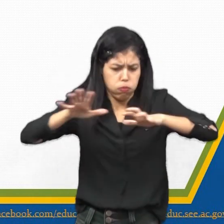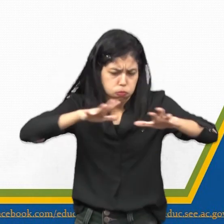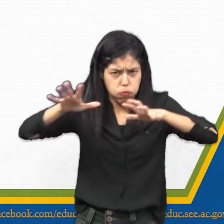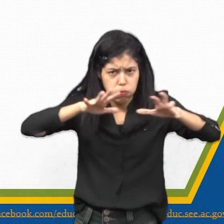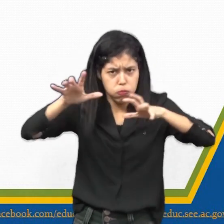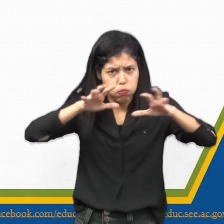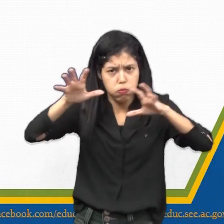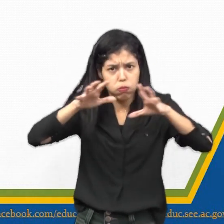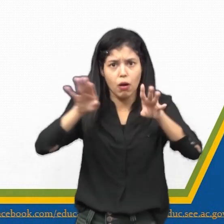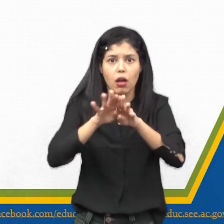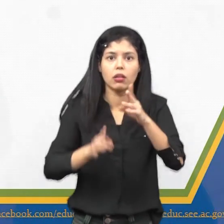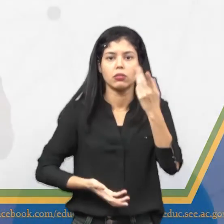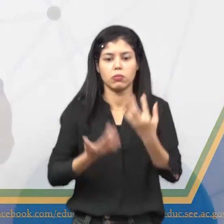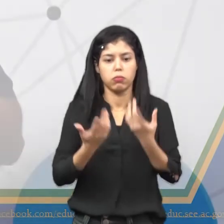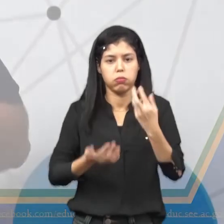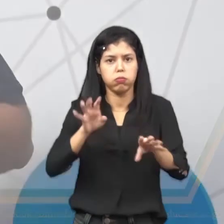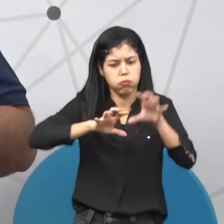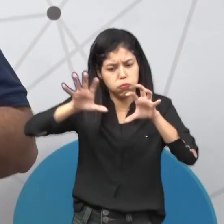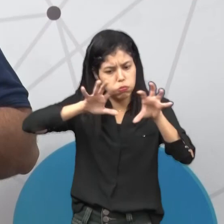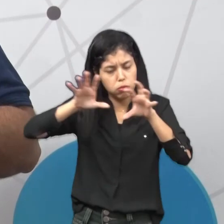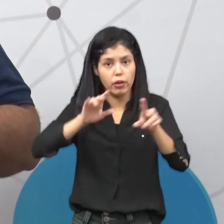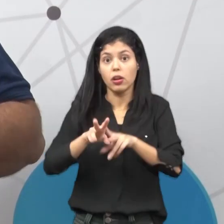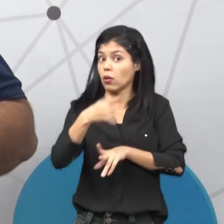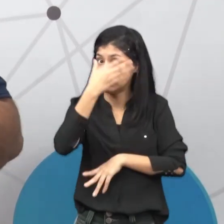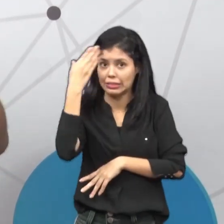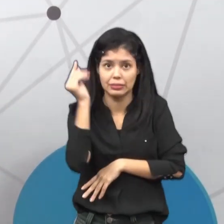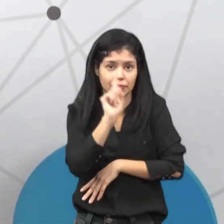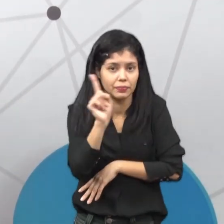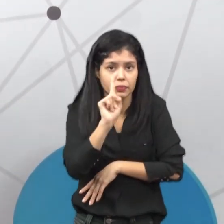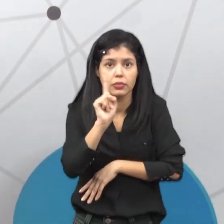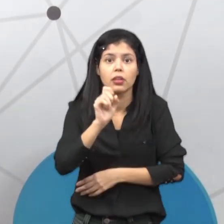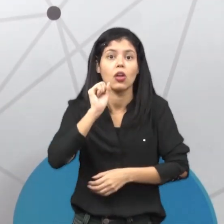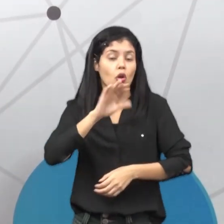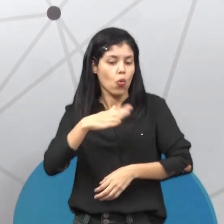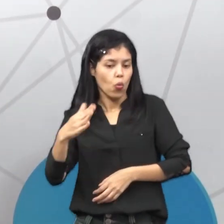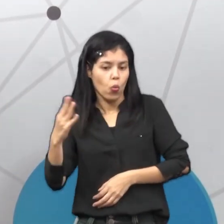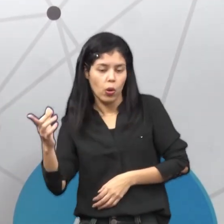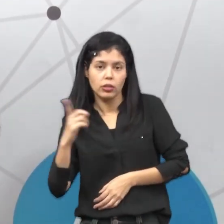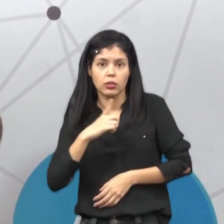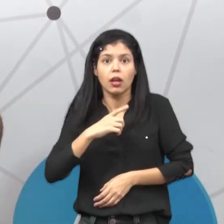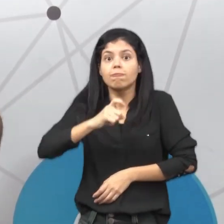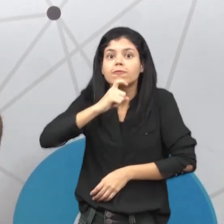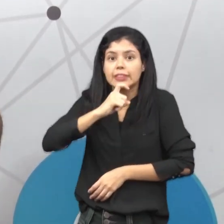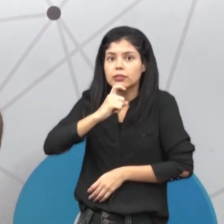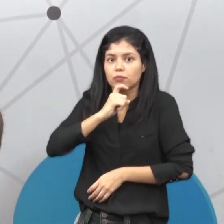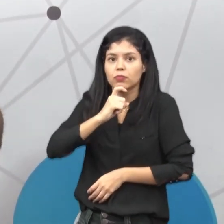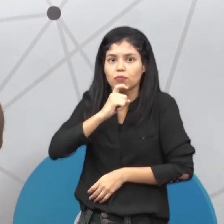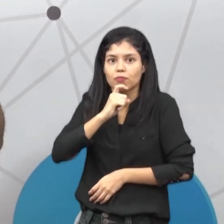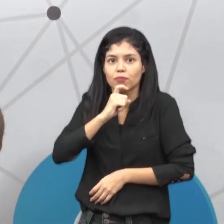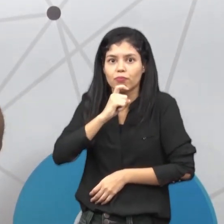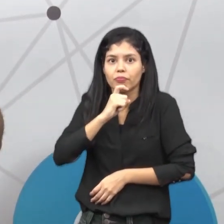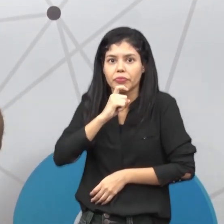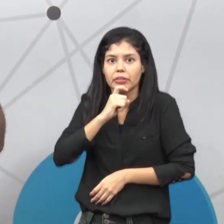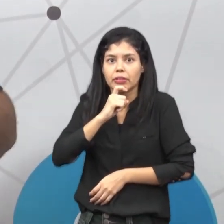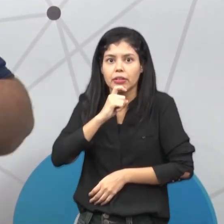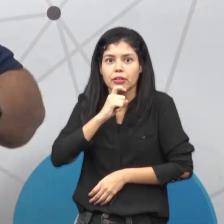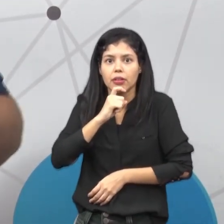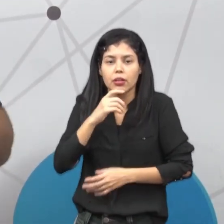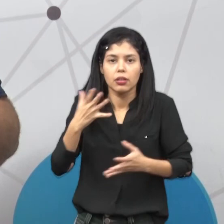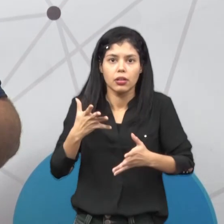das moléculas. Nós não podemos esquecer, quando se está num ambiente mais frio, mais